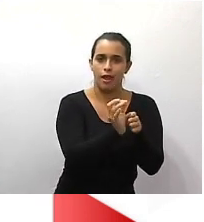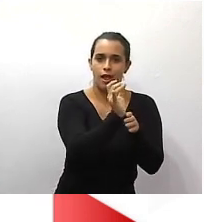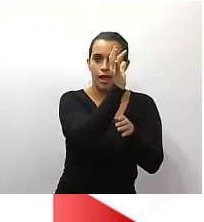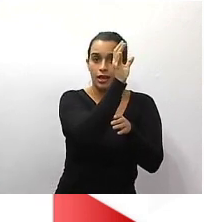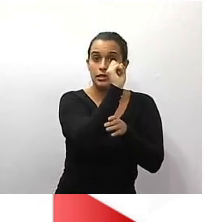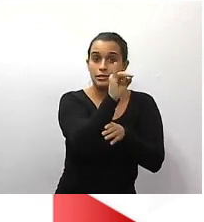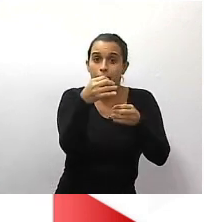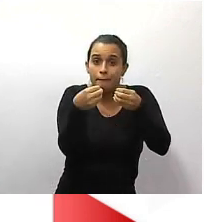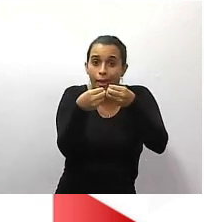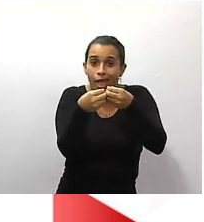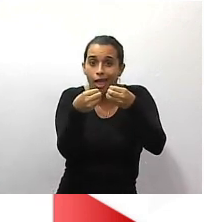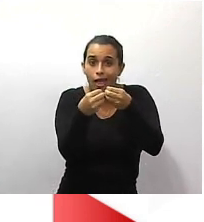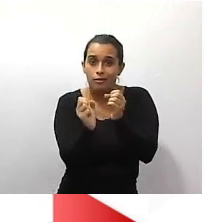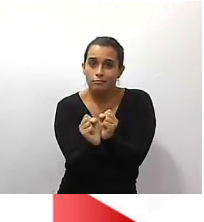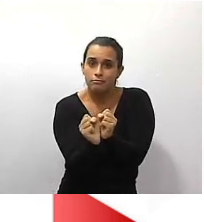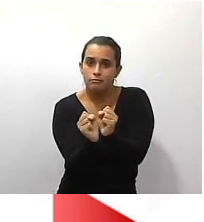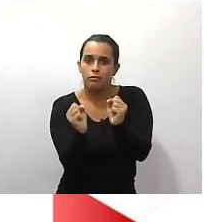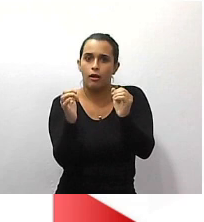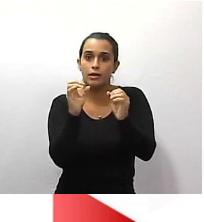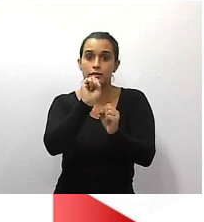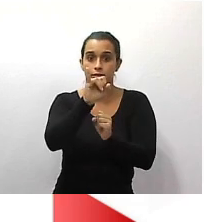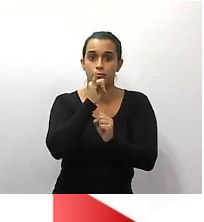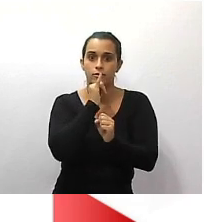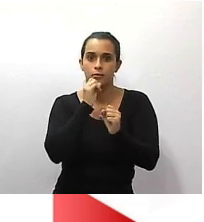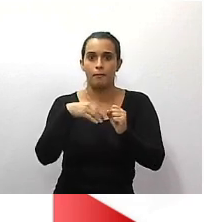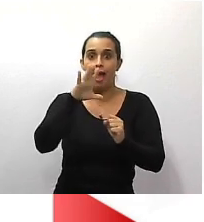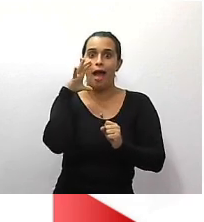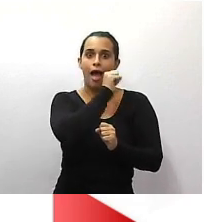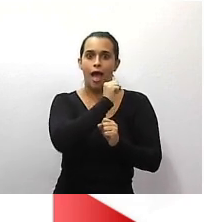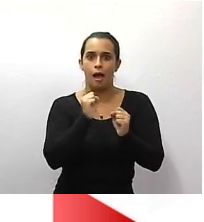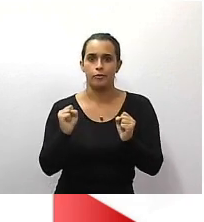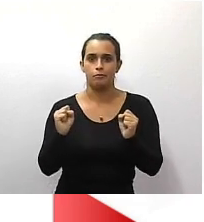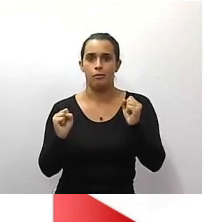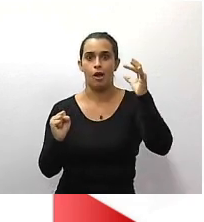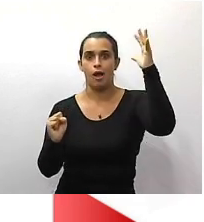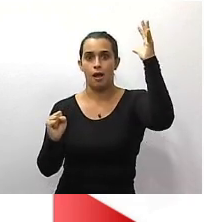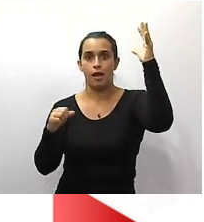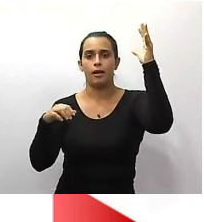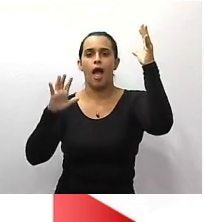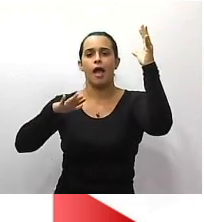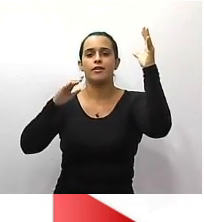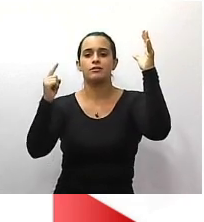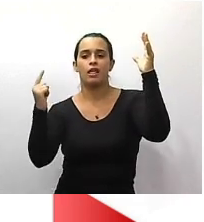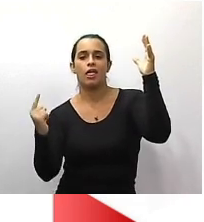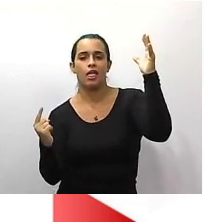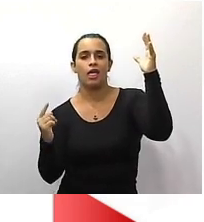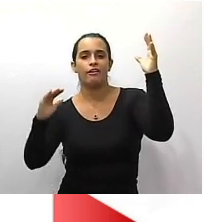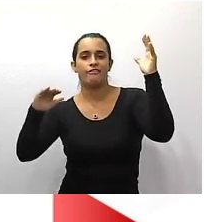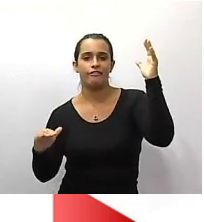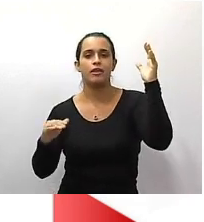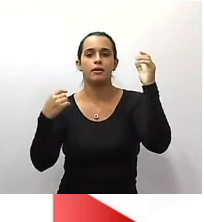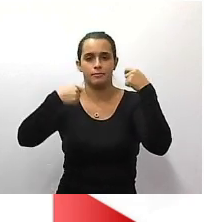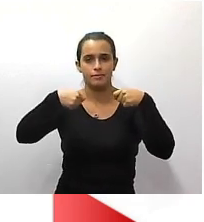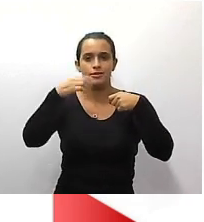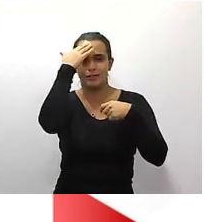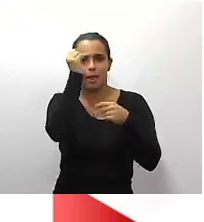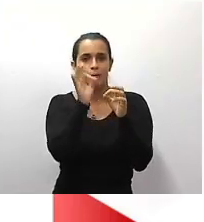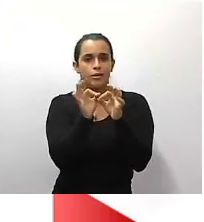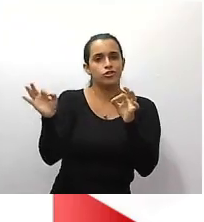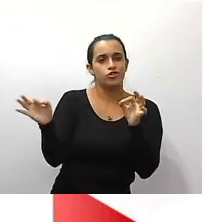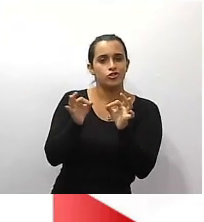colher frutas, deixou de ir à floresta para caçar, e aí fez sua tribo próximo à fonte de água e começou